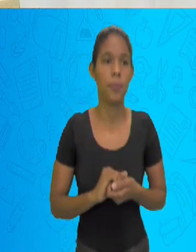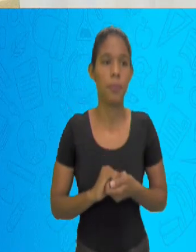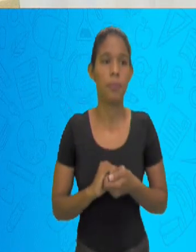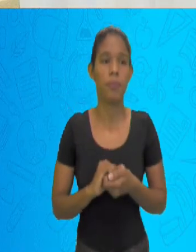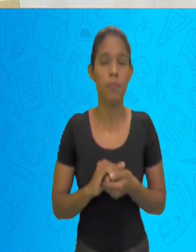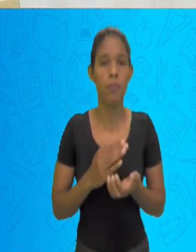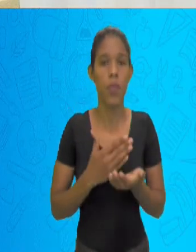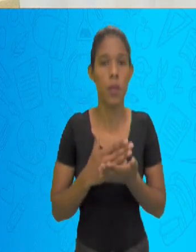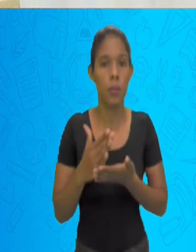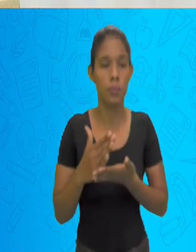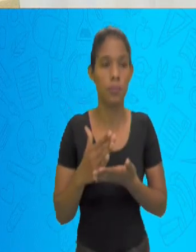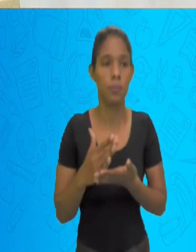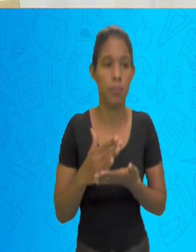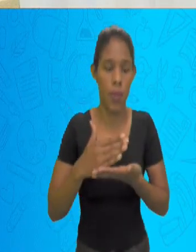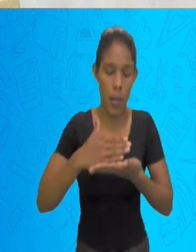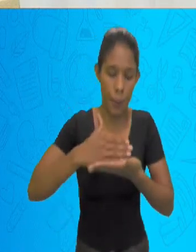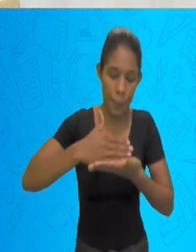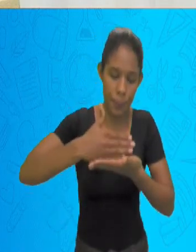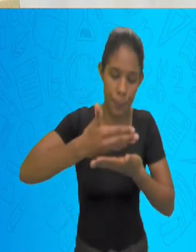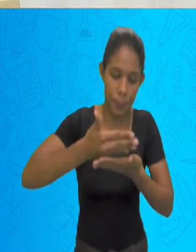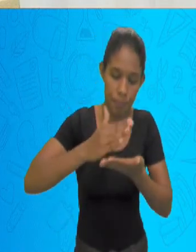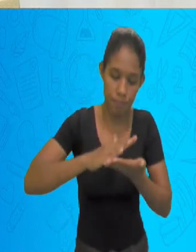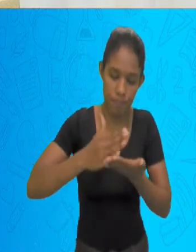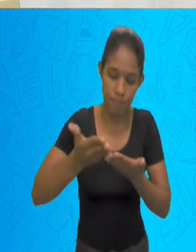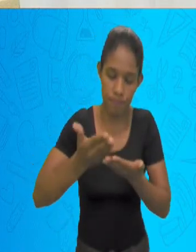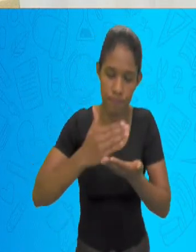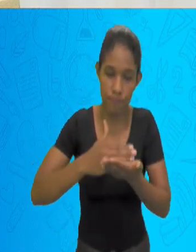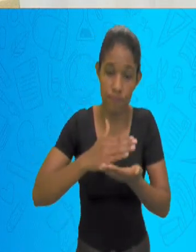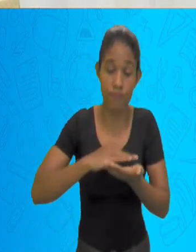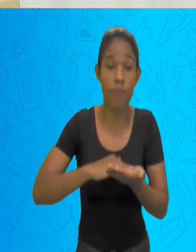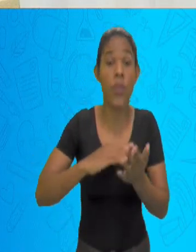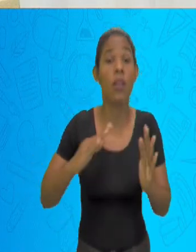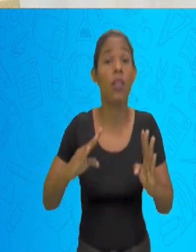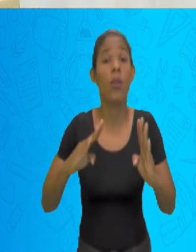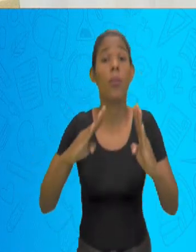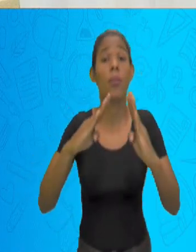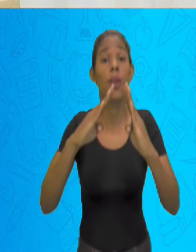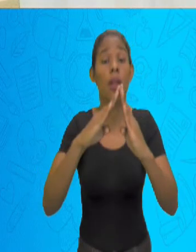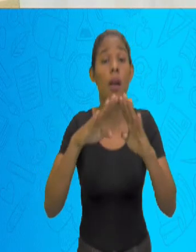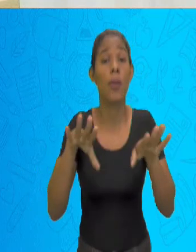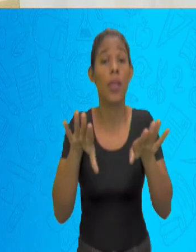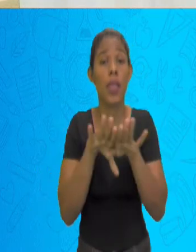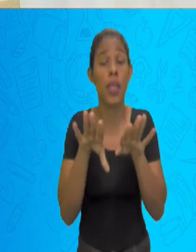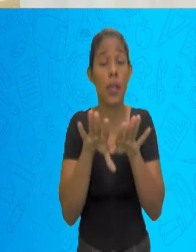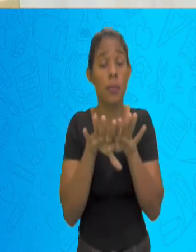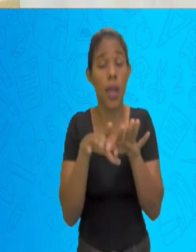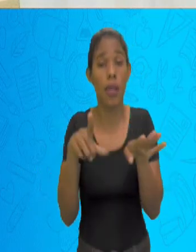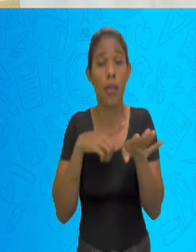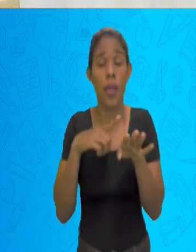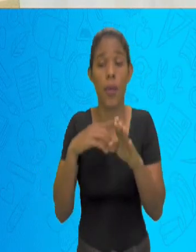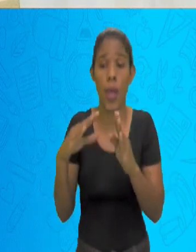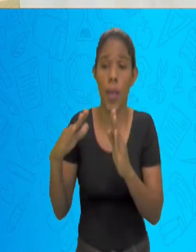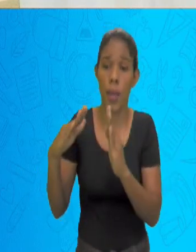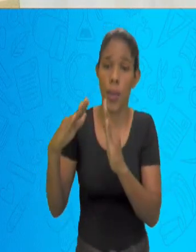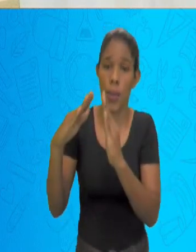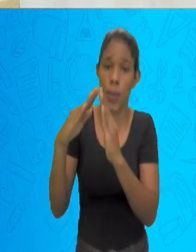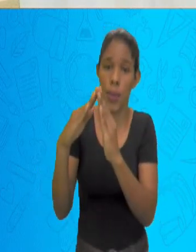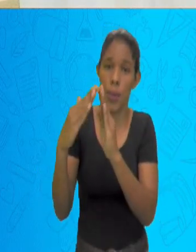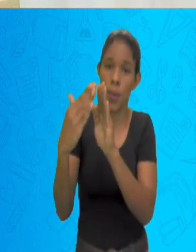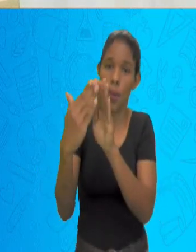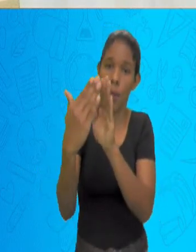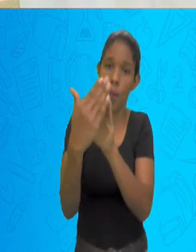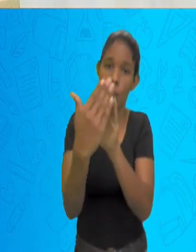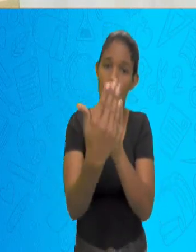Vamos lá. Essa pirâmide aqui, ela também tem as suas faces triangulares. Todas